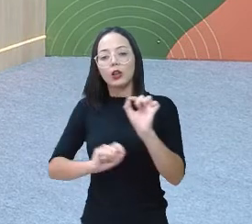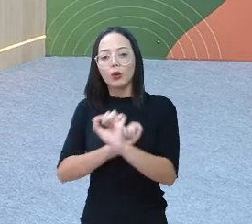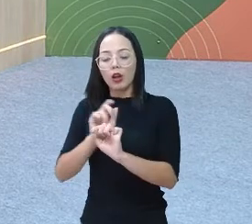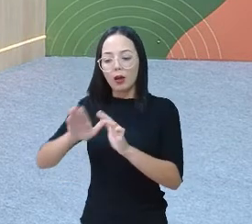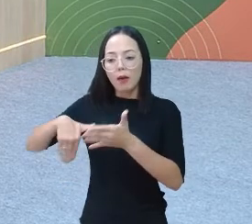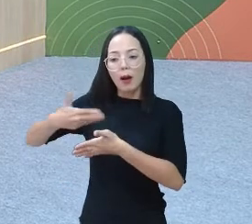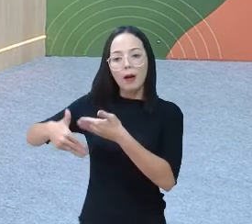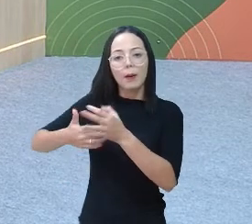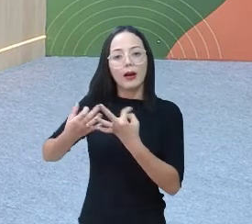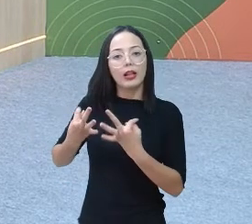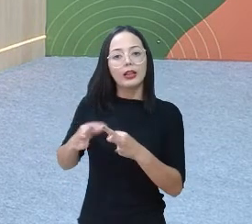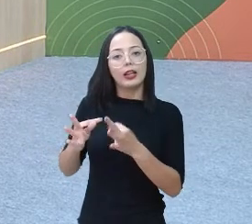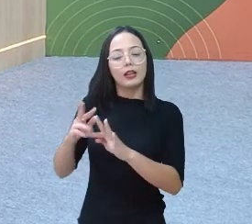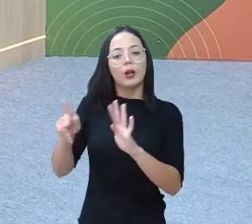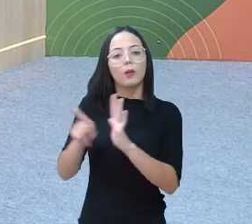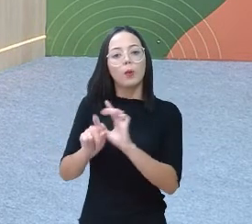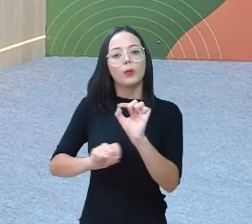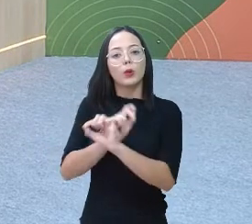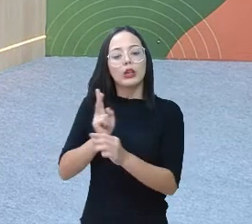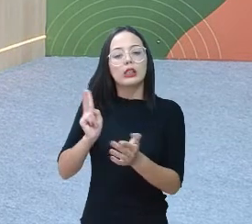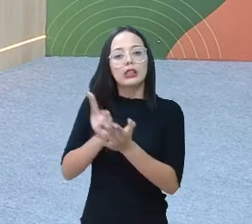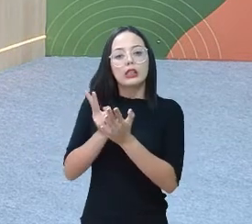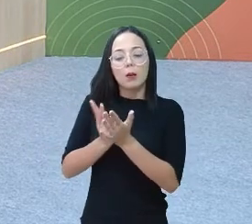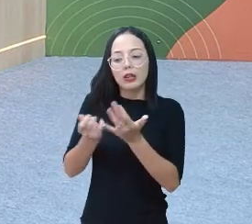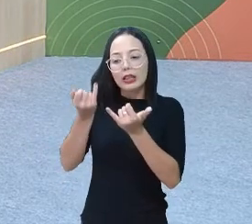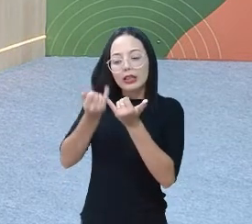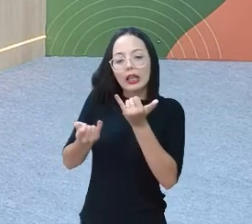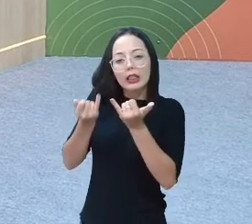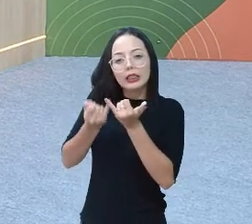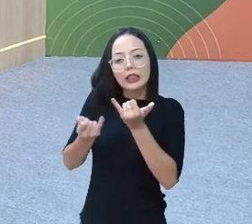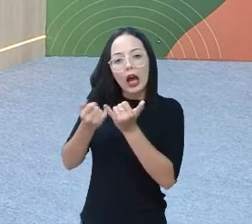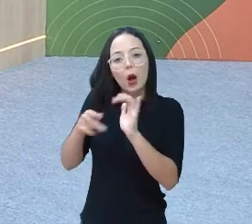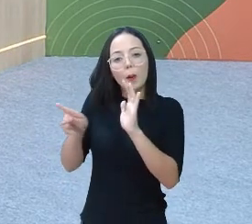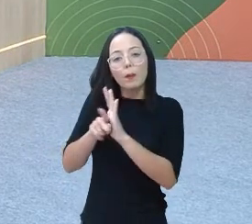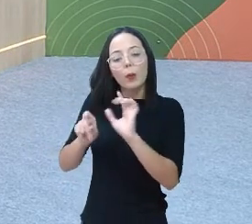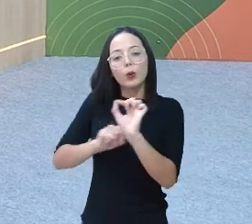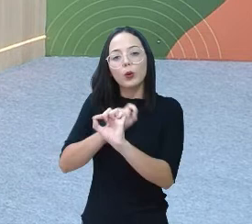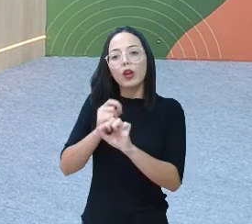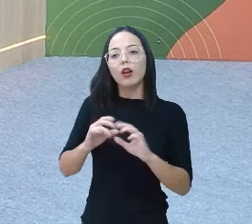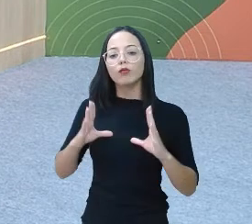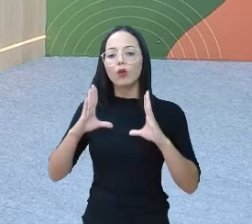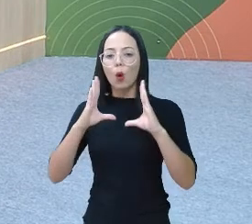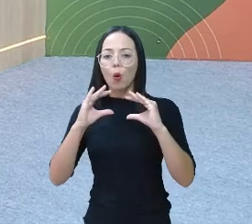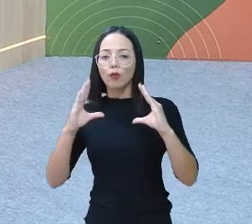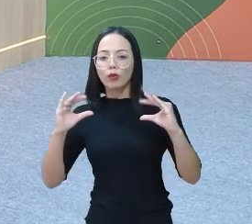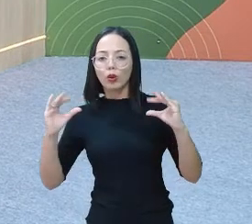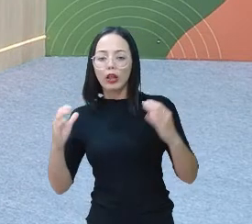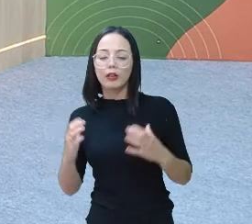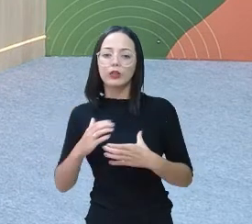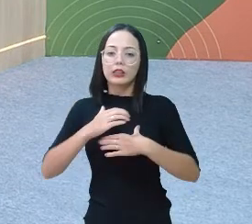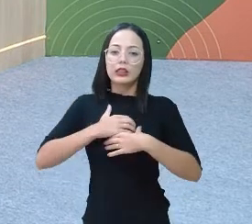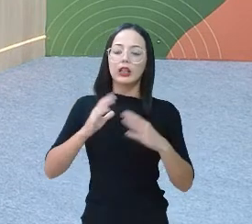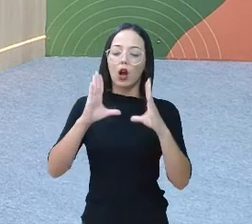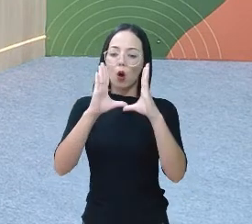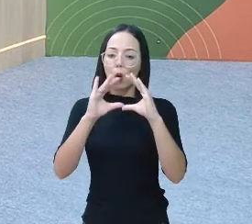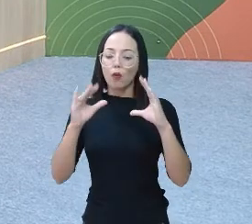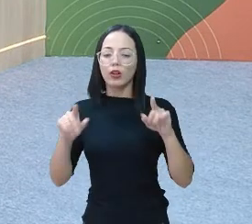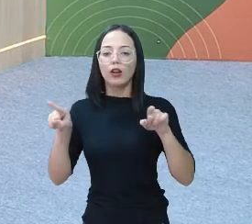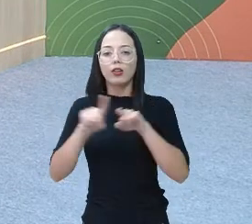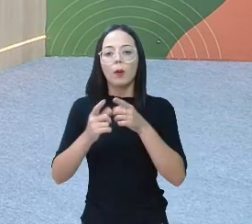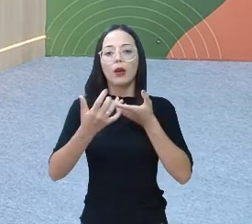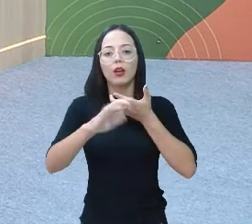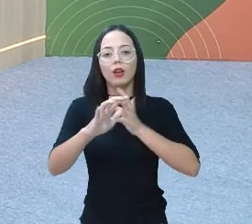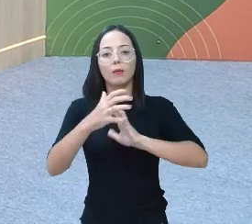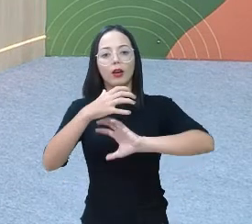da tecnologia é sempre se aproximar com o humano de forma que ele fique confortável, de forma que ele crie empatia